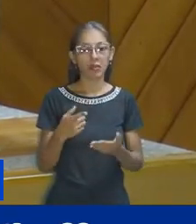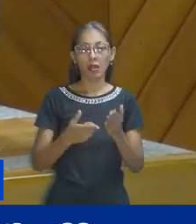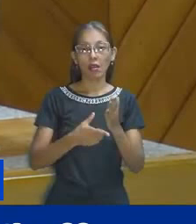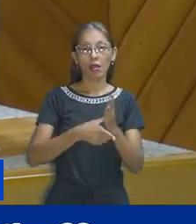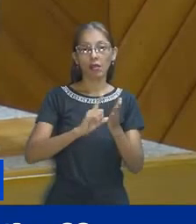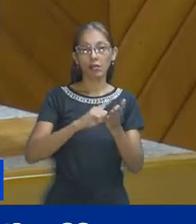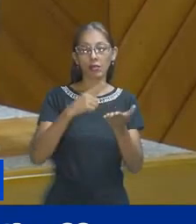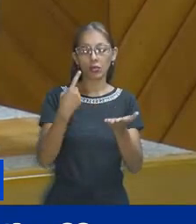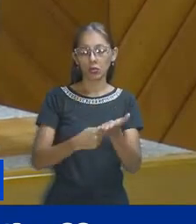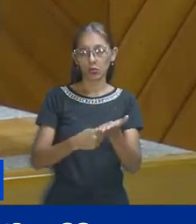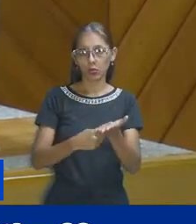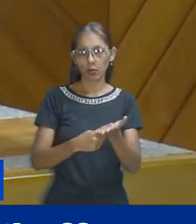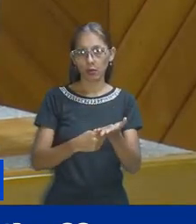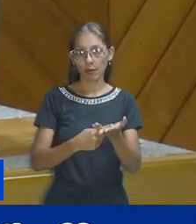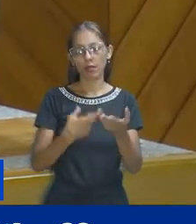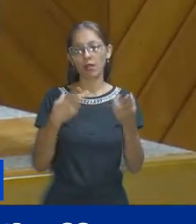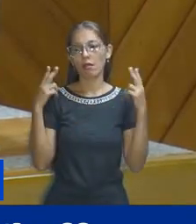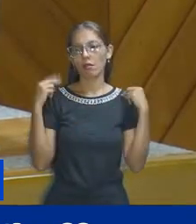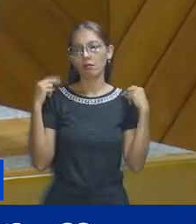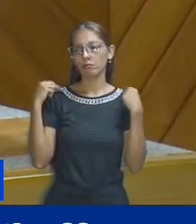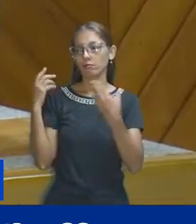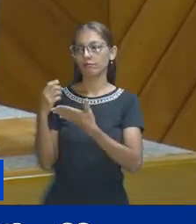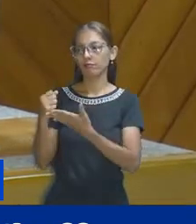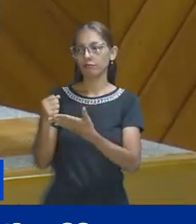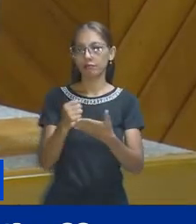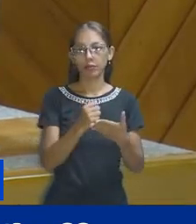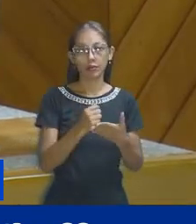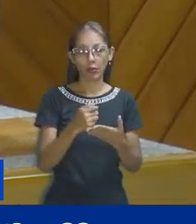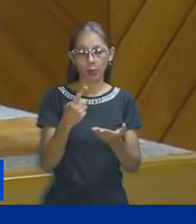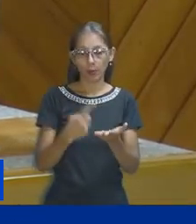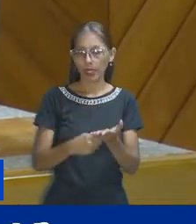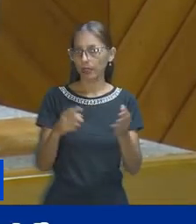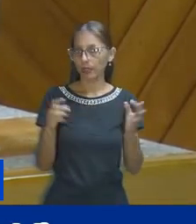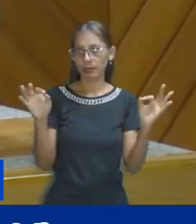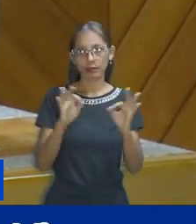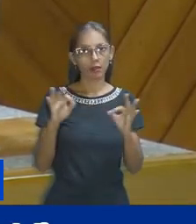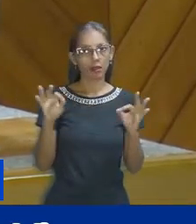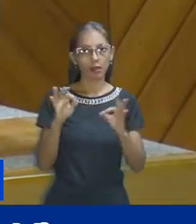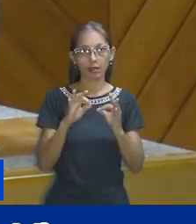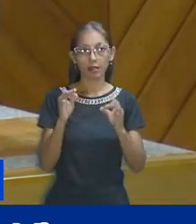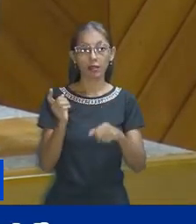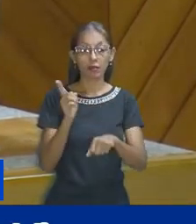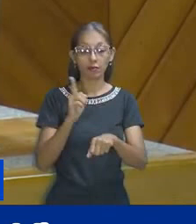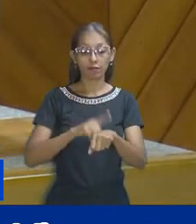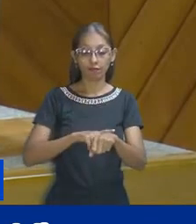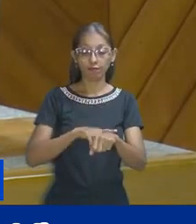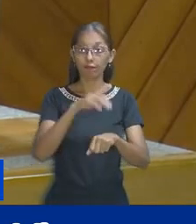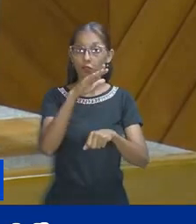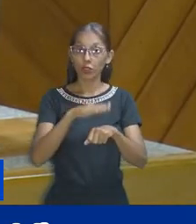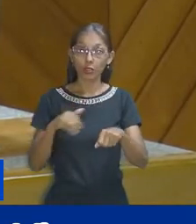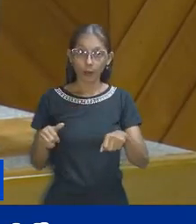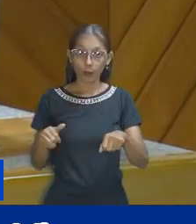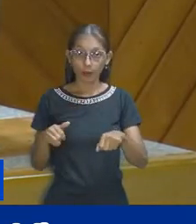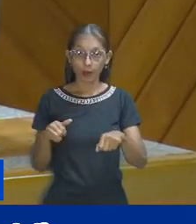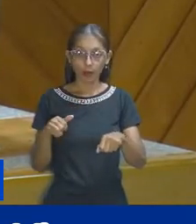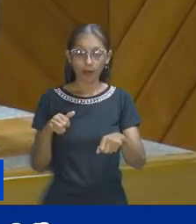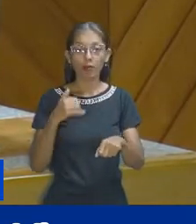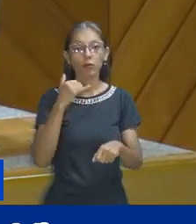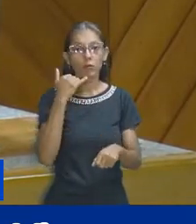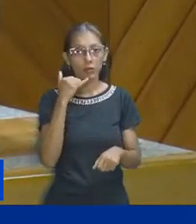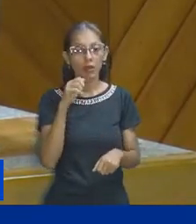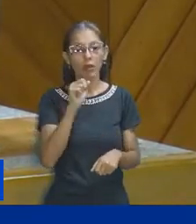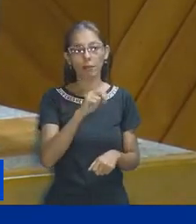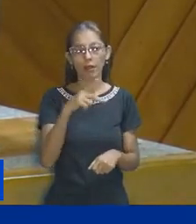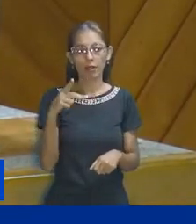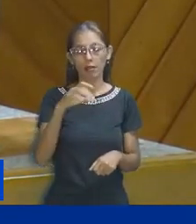houve apenas a realização de uma corrida pelo aplicativo 99, quando houve a abordagem do veículo da Polícia